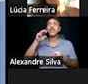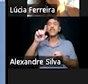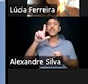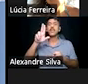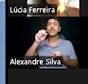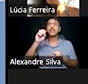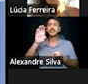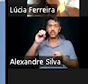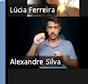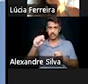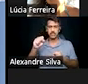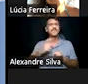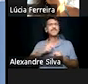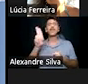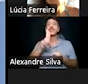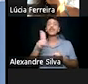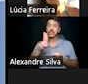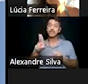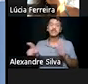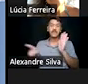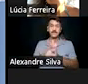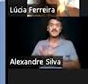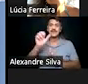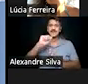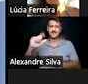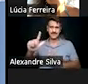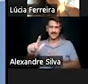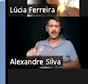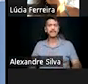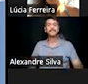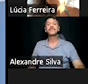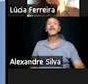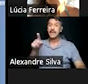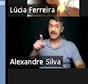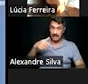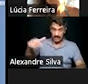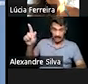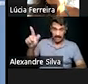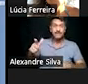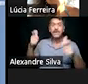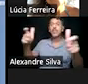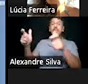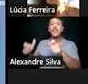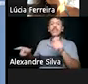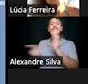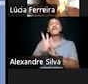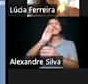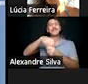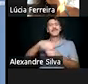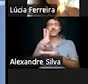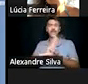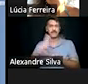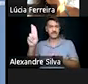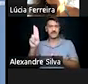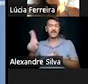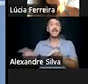triturado, utilizado para fazer a cal, e ele, então, levava esse material para o espaço universitário e ele, antes